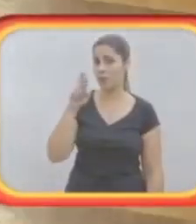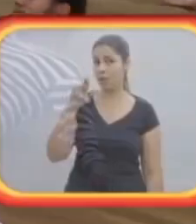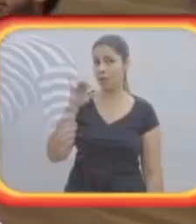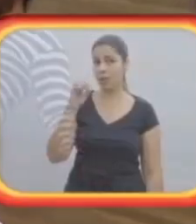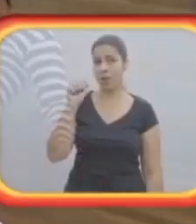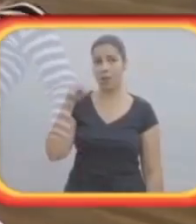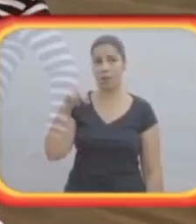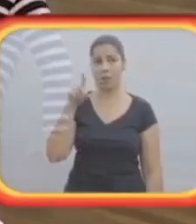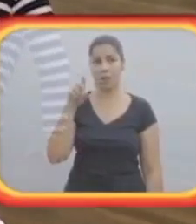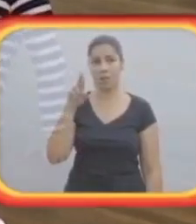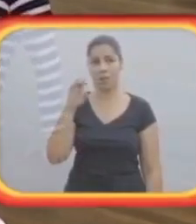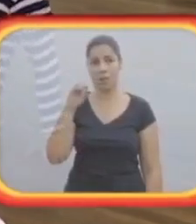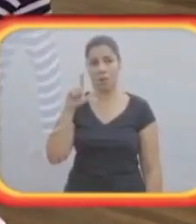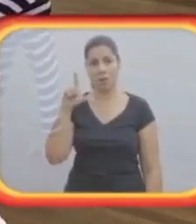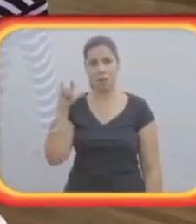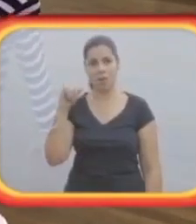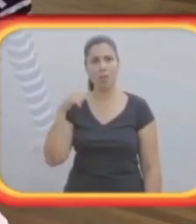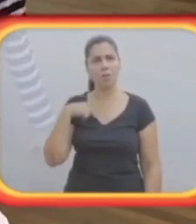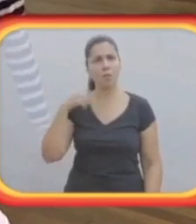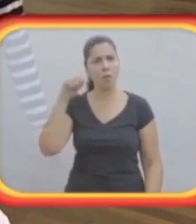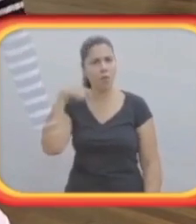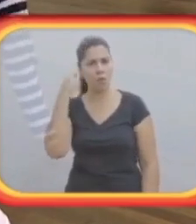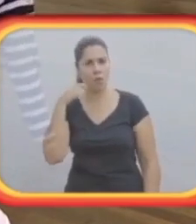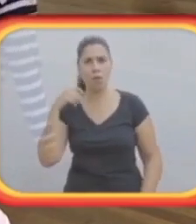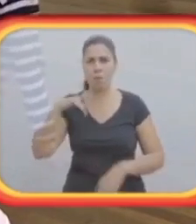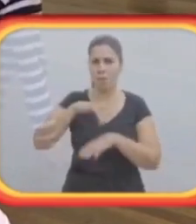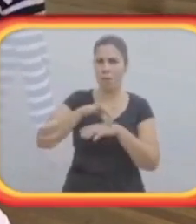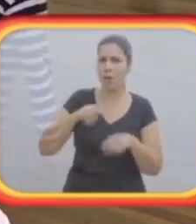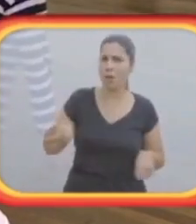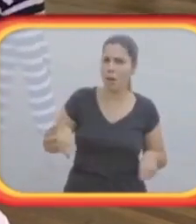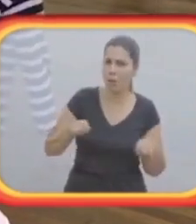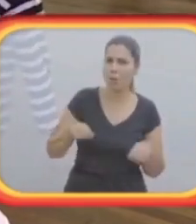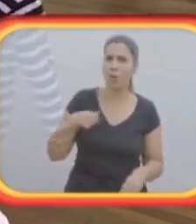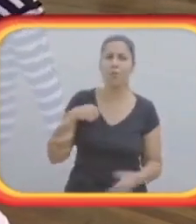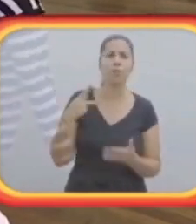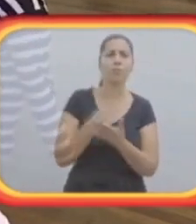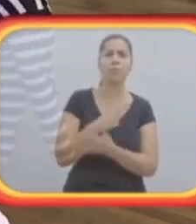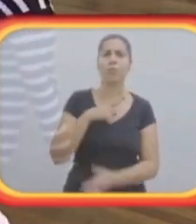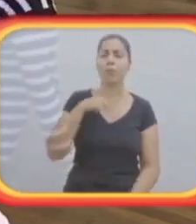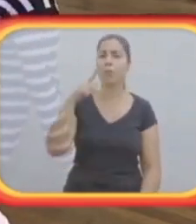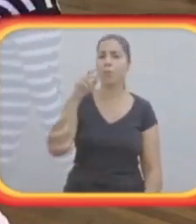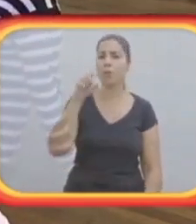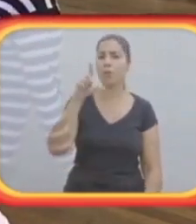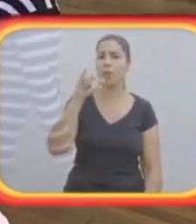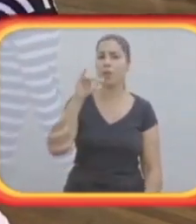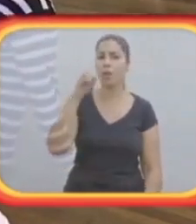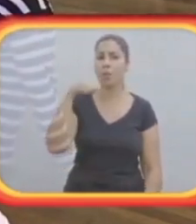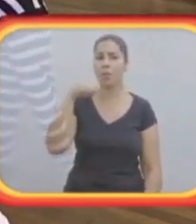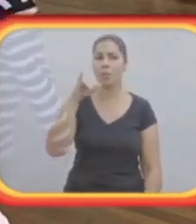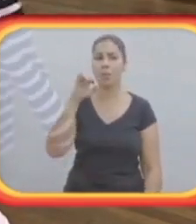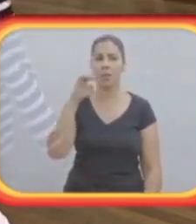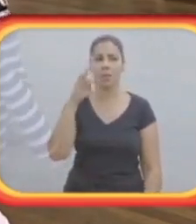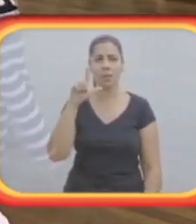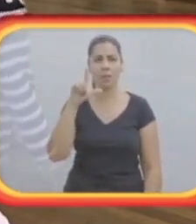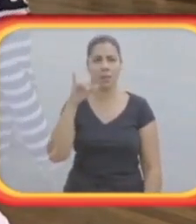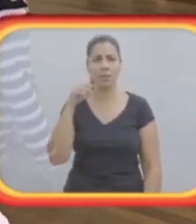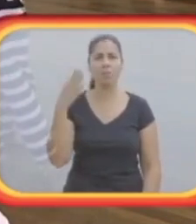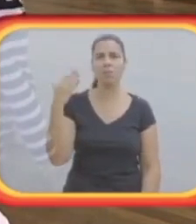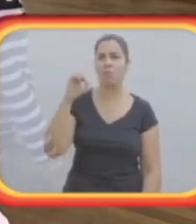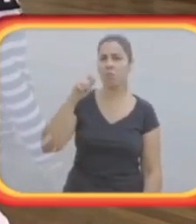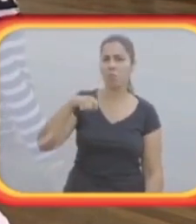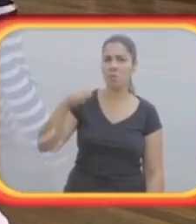Andrioli. Sou ator e bailarino, sou cadeirante, tive poliomielite